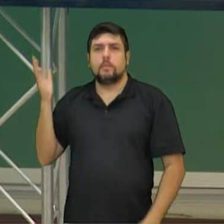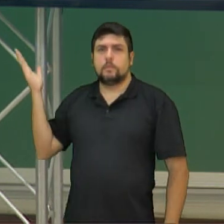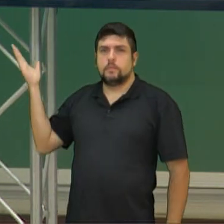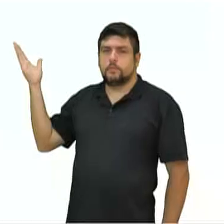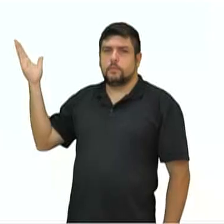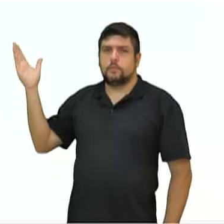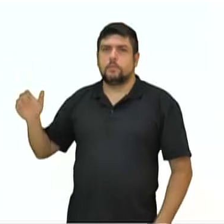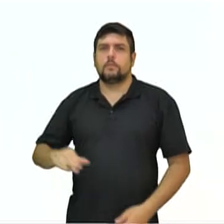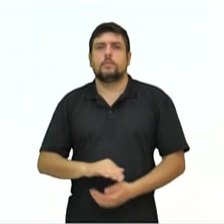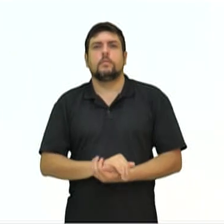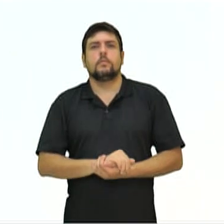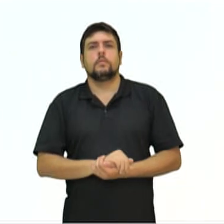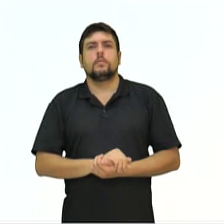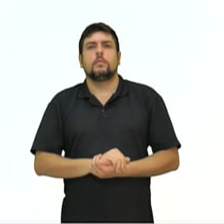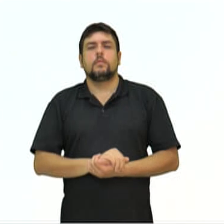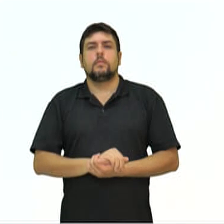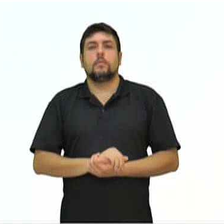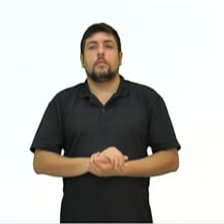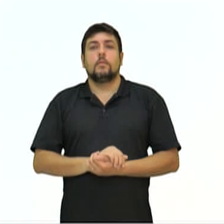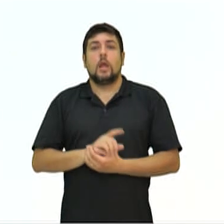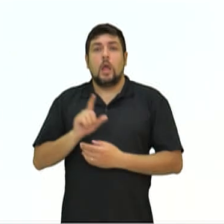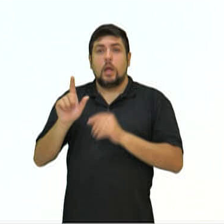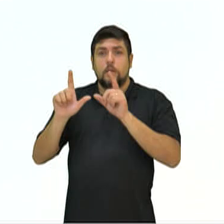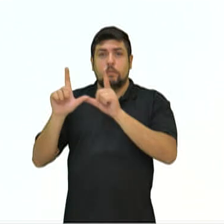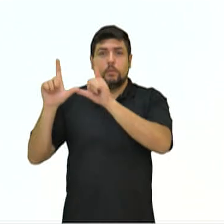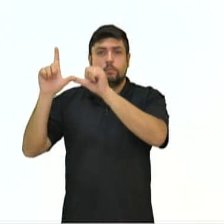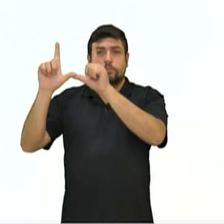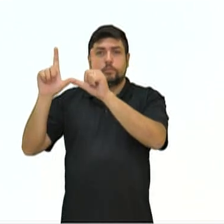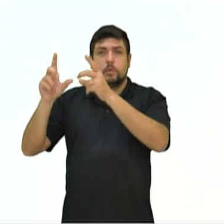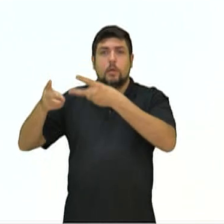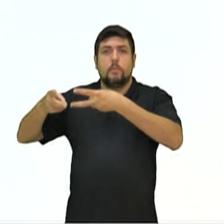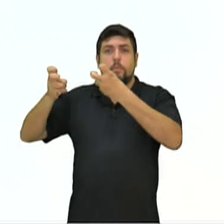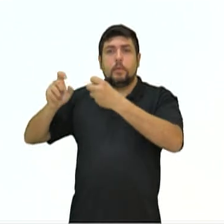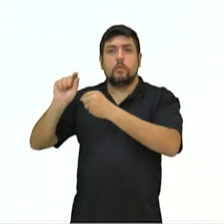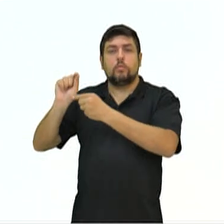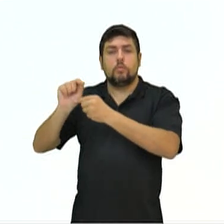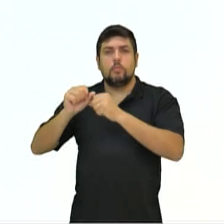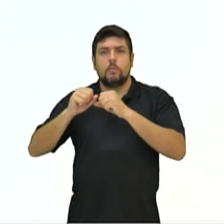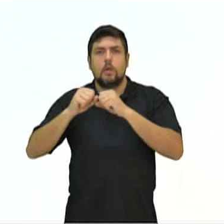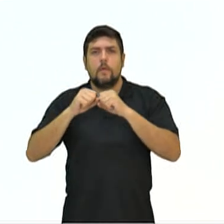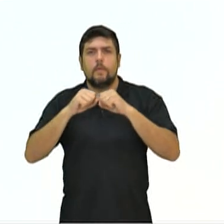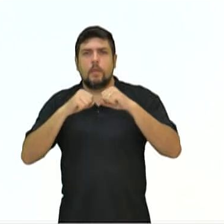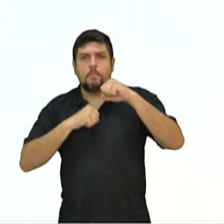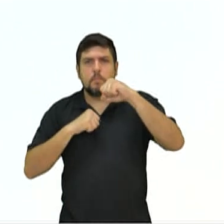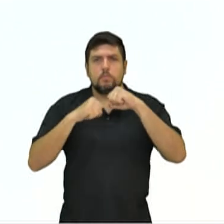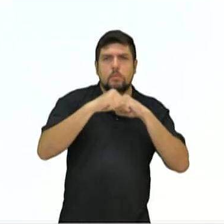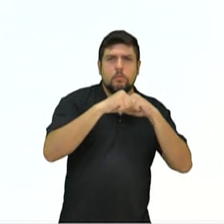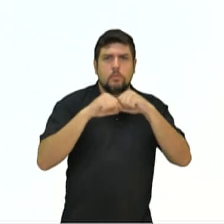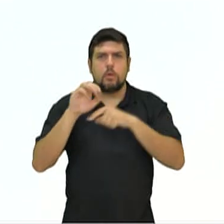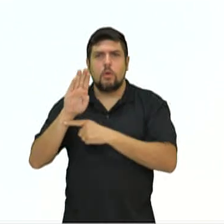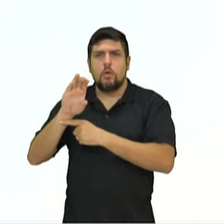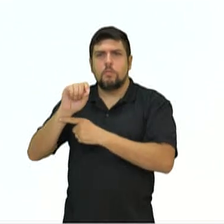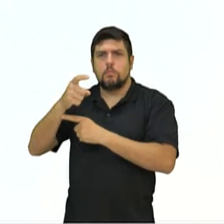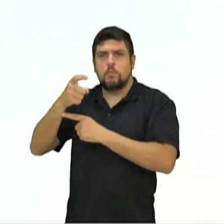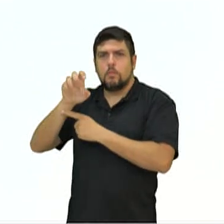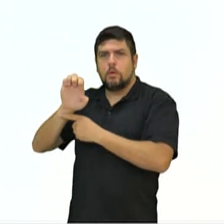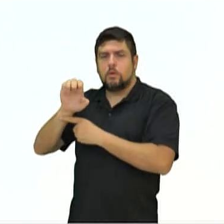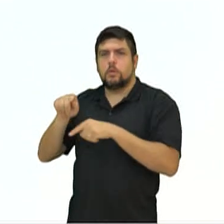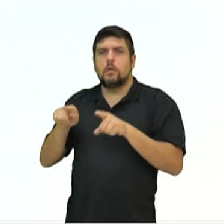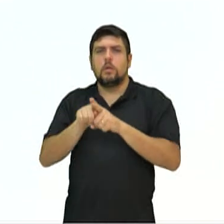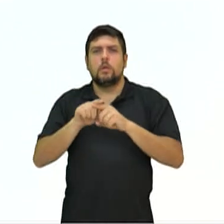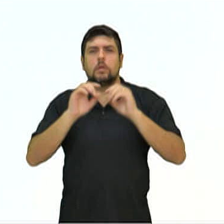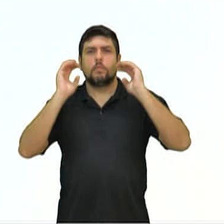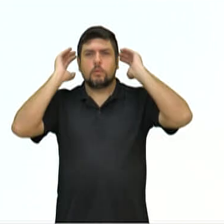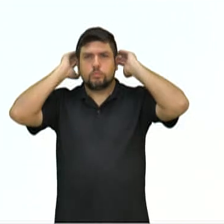boxing, que é justamente o esporte representado pela imagem, e os sit-ups, que é o que está escrito ali, ok? Number